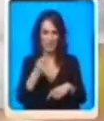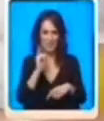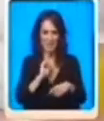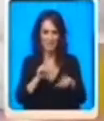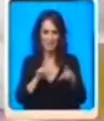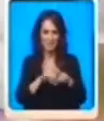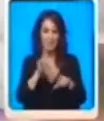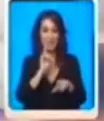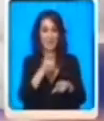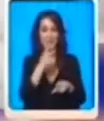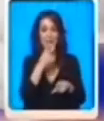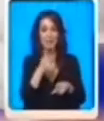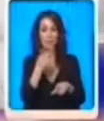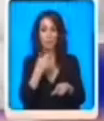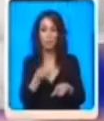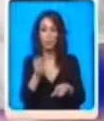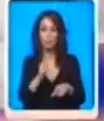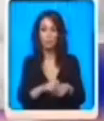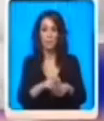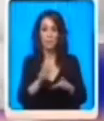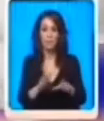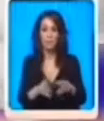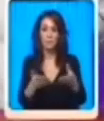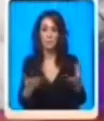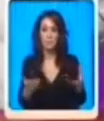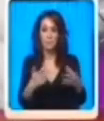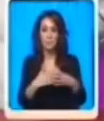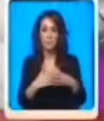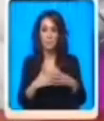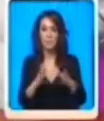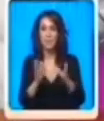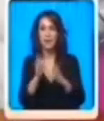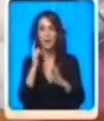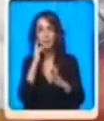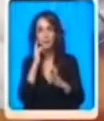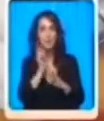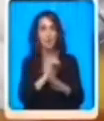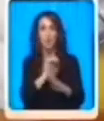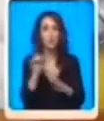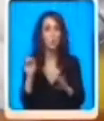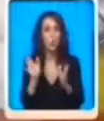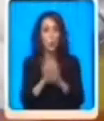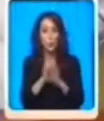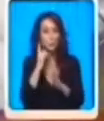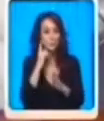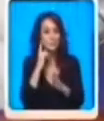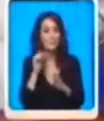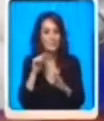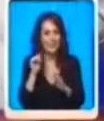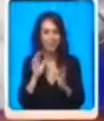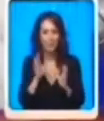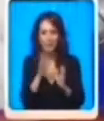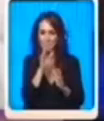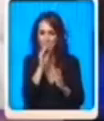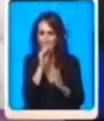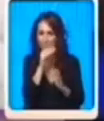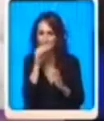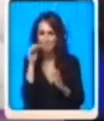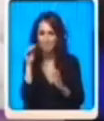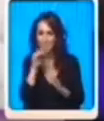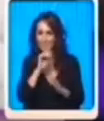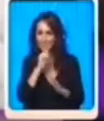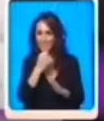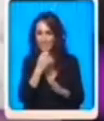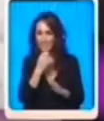presente. É uma neta. É uma neta. E então... Vocês todos sabiam? Todos sabíamos. E conseguiram manter segredo? Todos sabiam. Se fosse